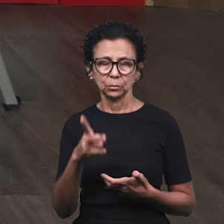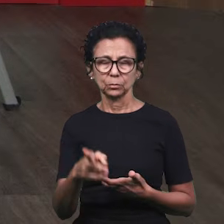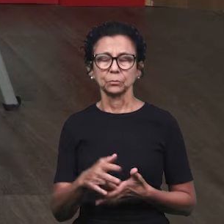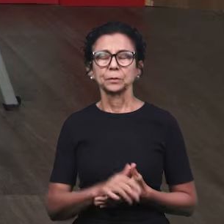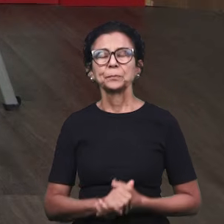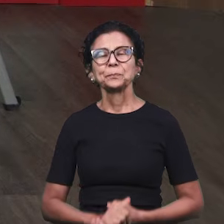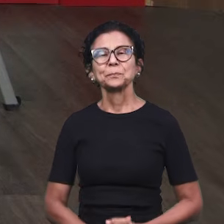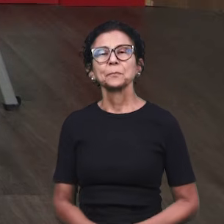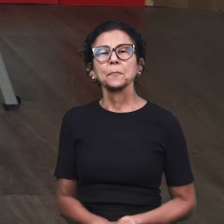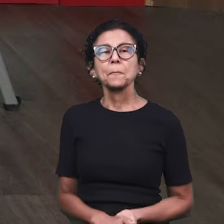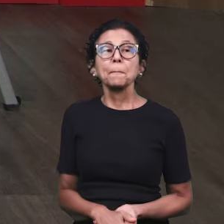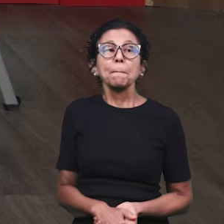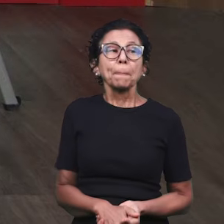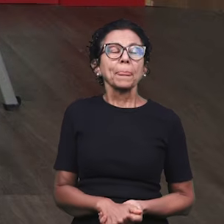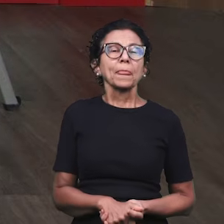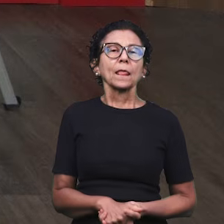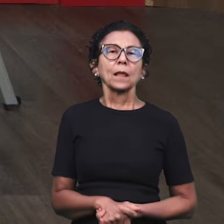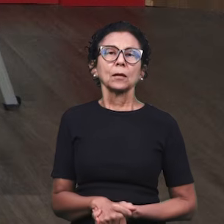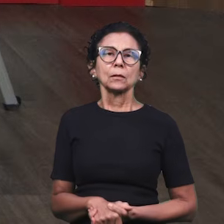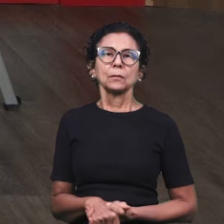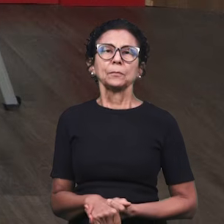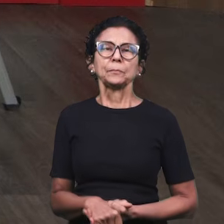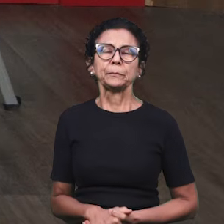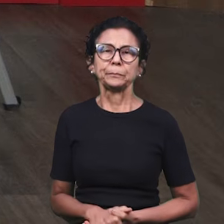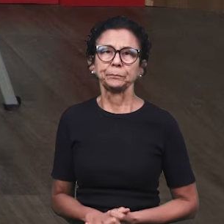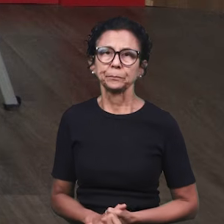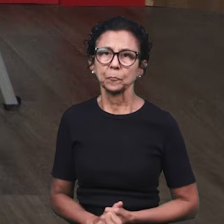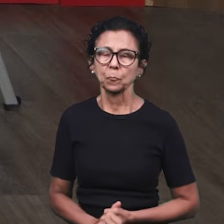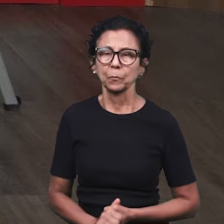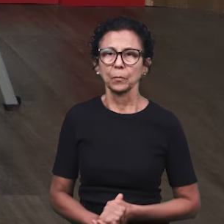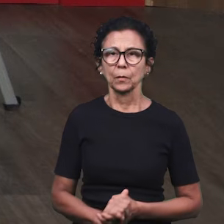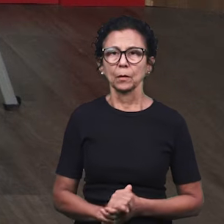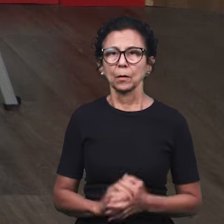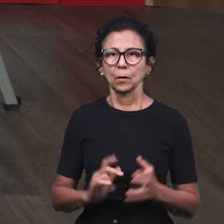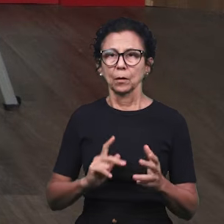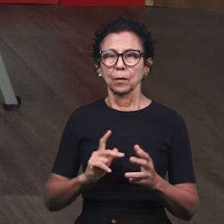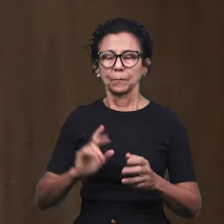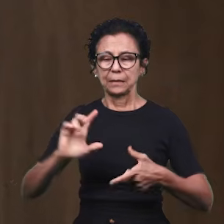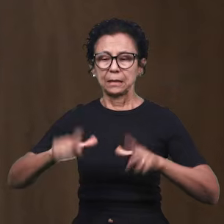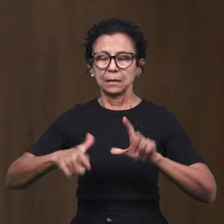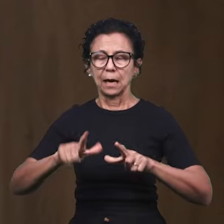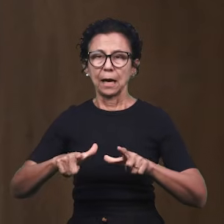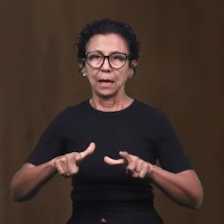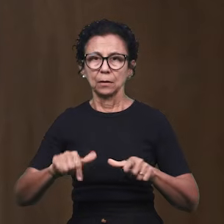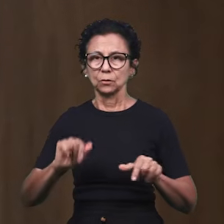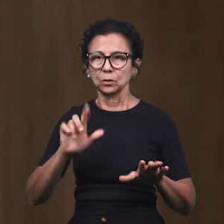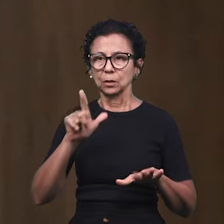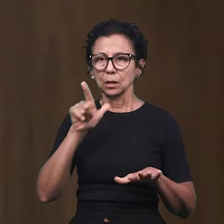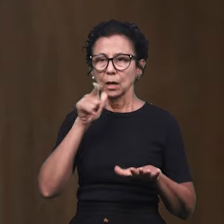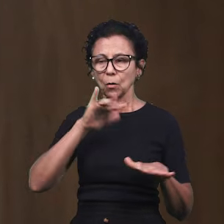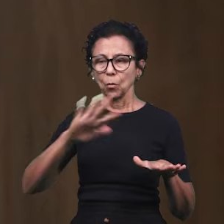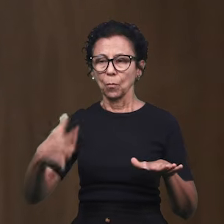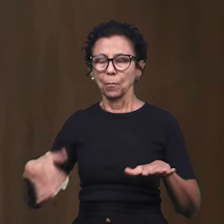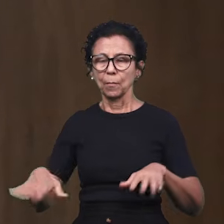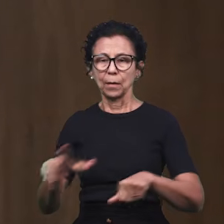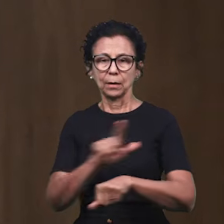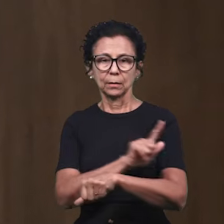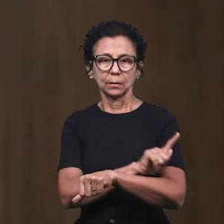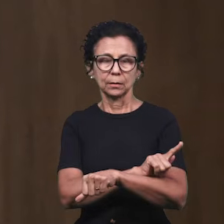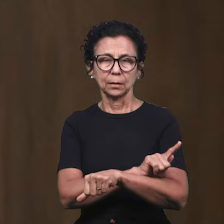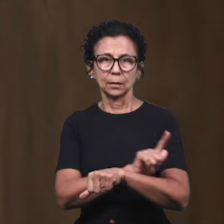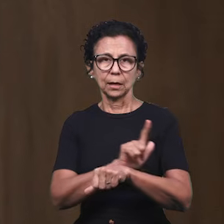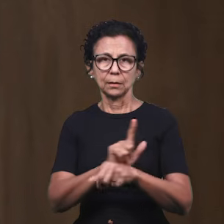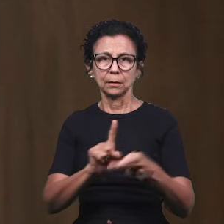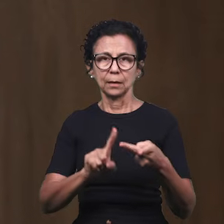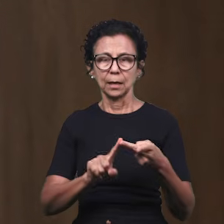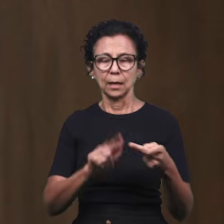É interessante isso porque Israel tinha 2 lagos grandes, né, o Mar da Galileia e o Mar